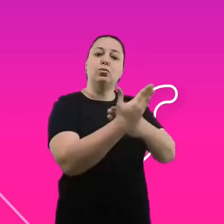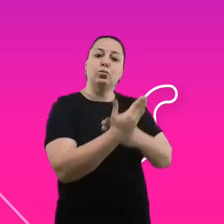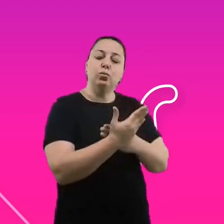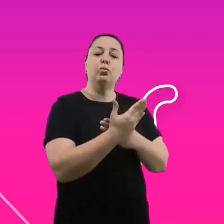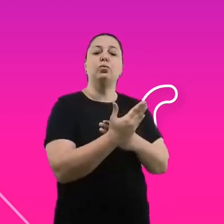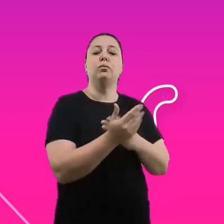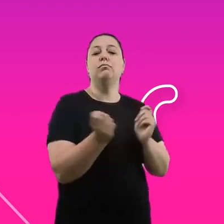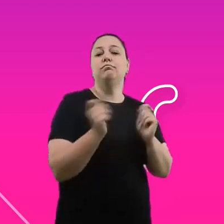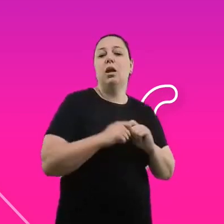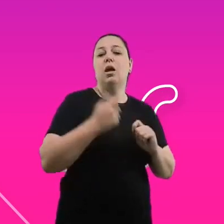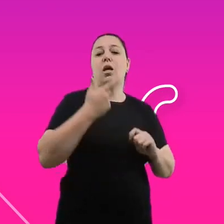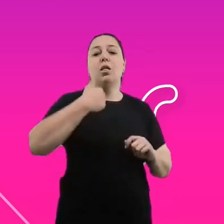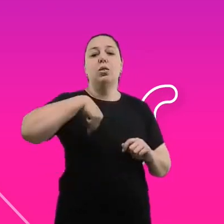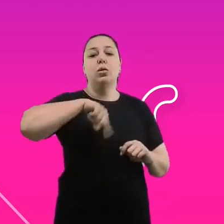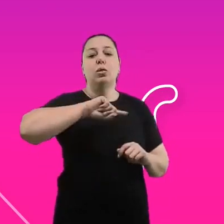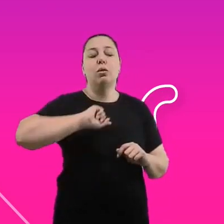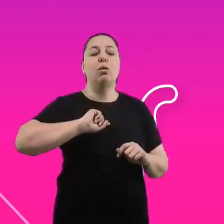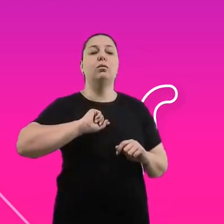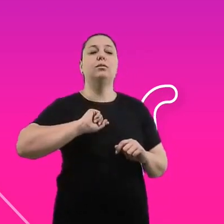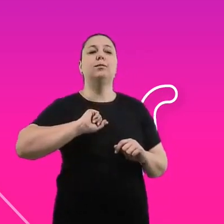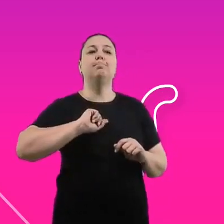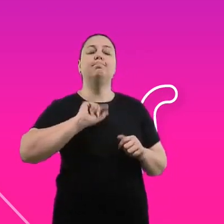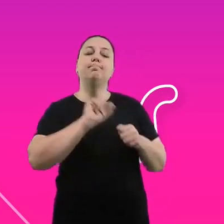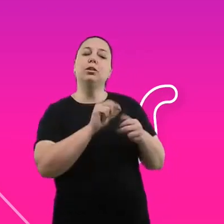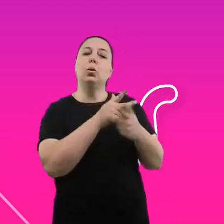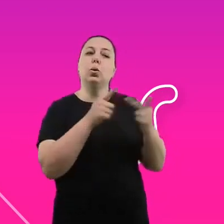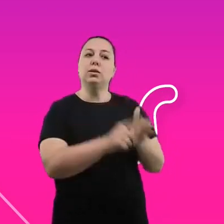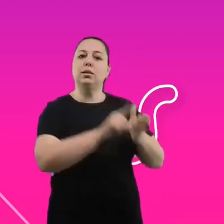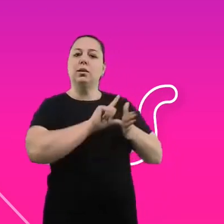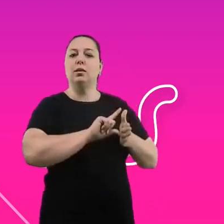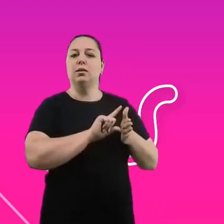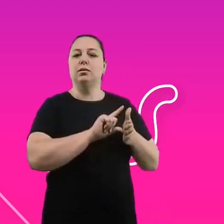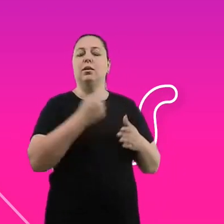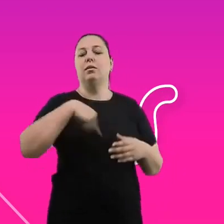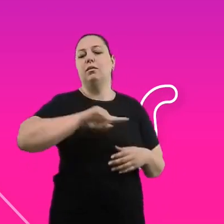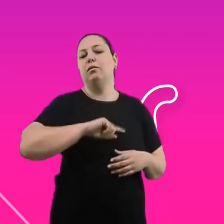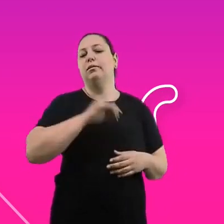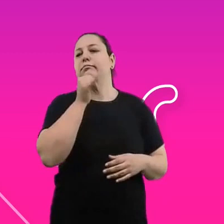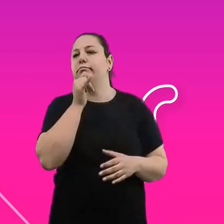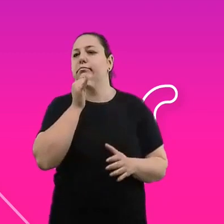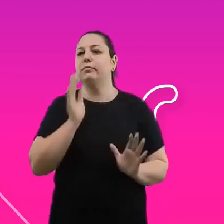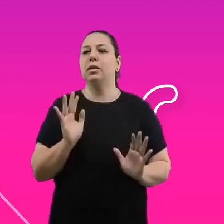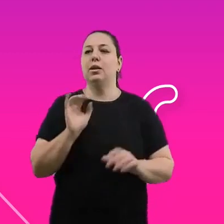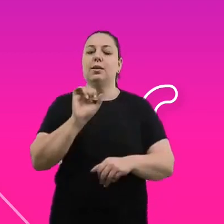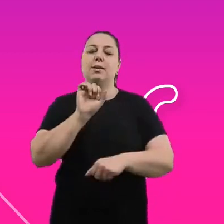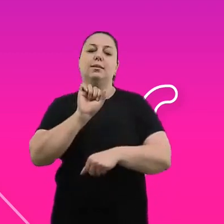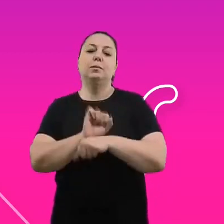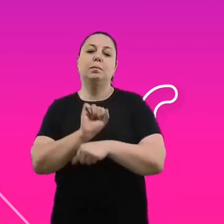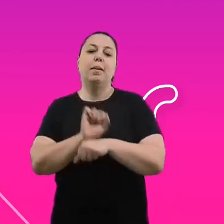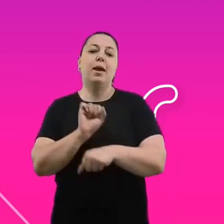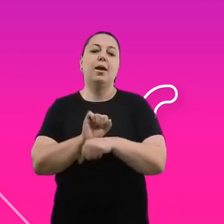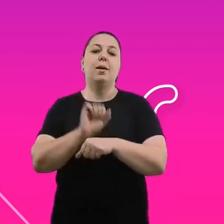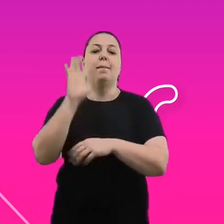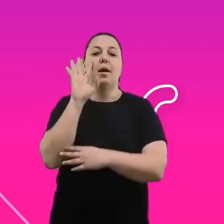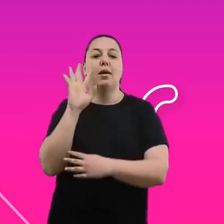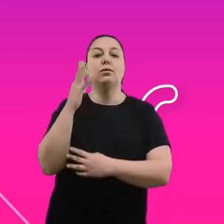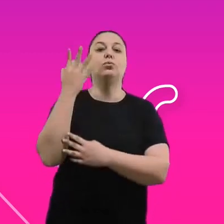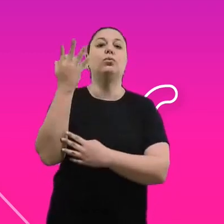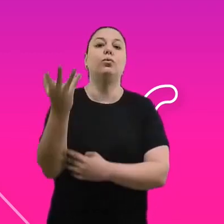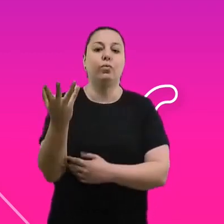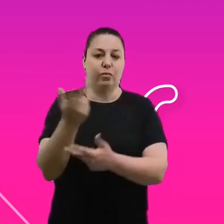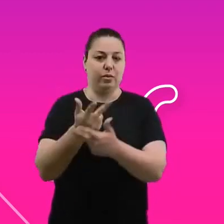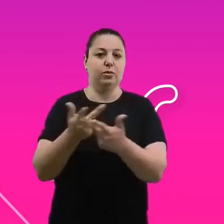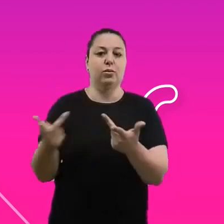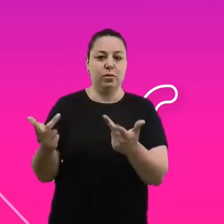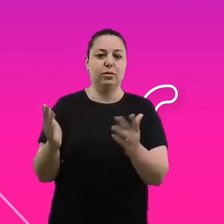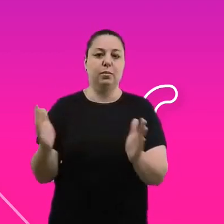gente possa interceder previamente. Então, a gente não espera que, para a decorrência de um prazo excessivo,